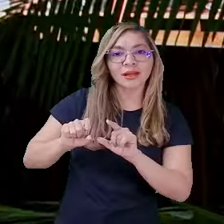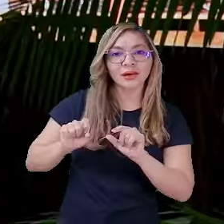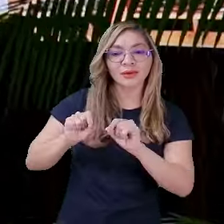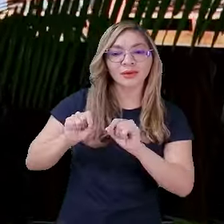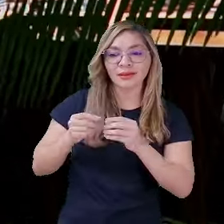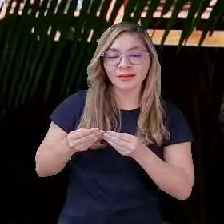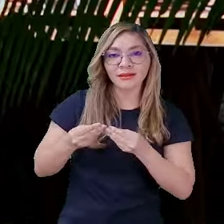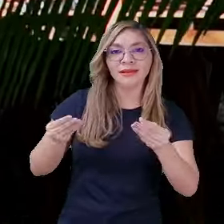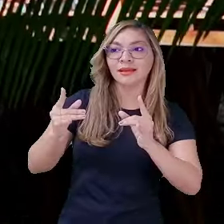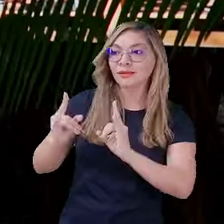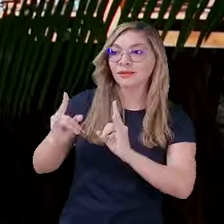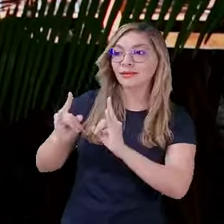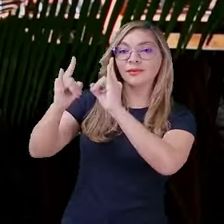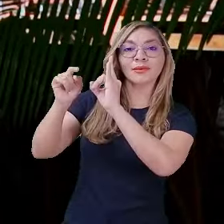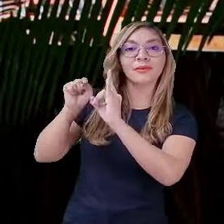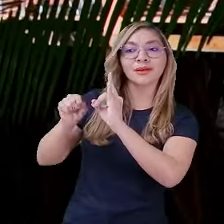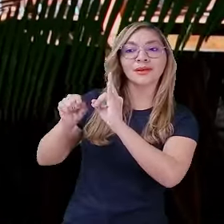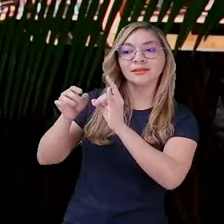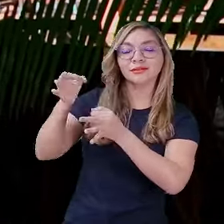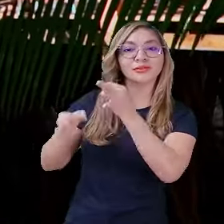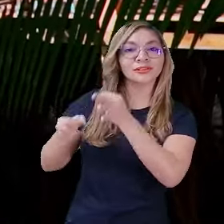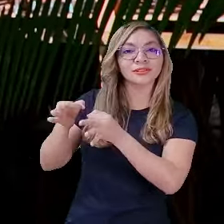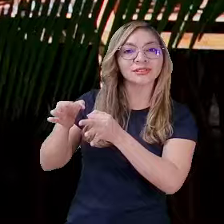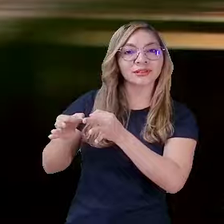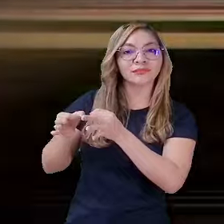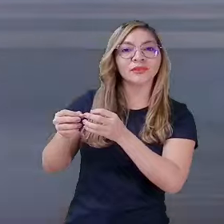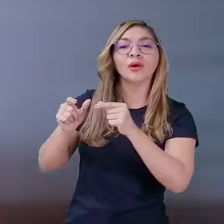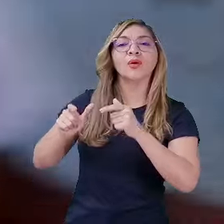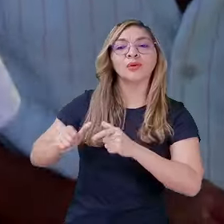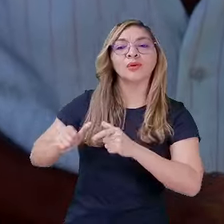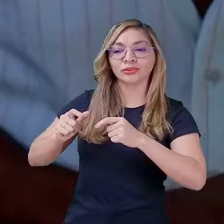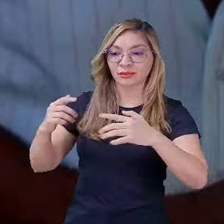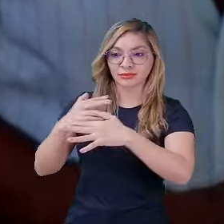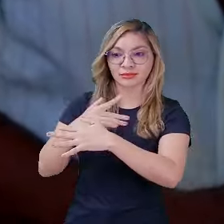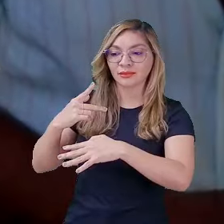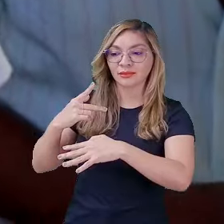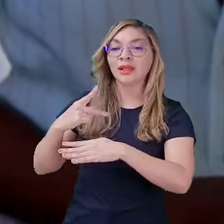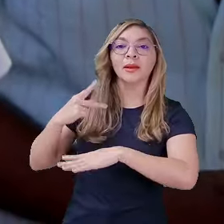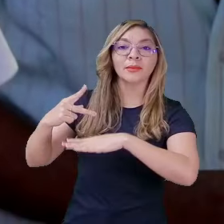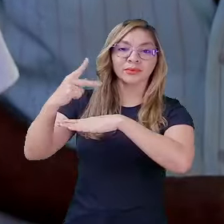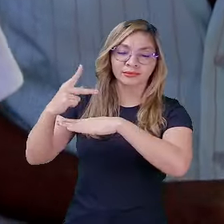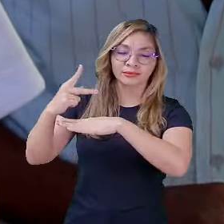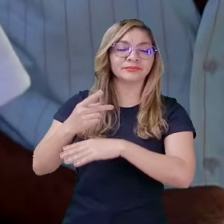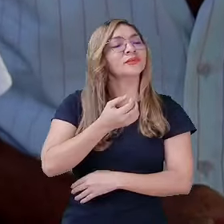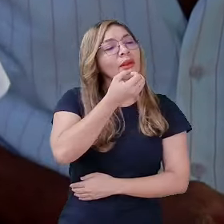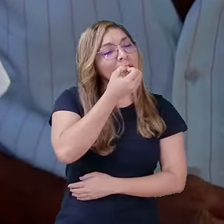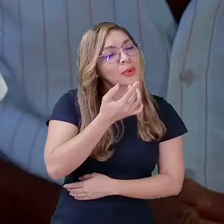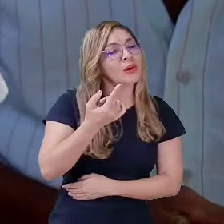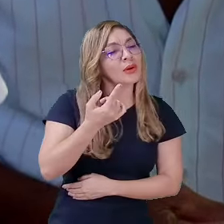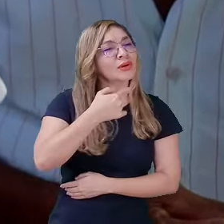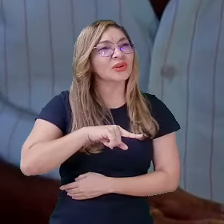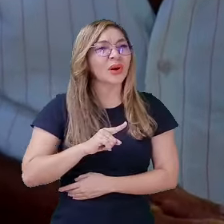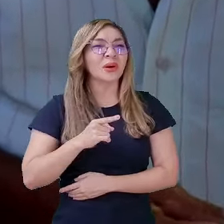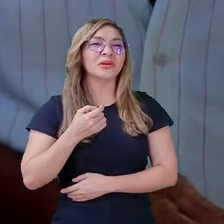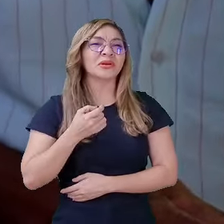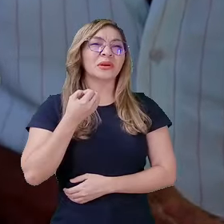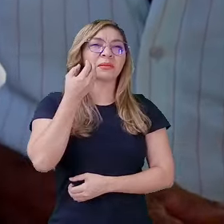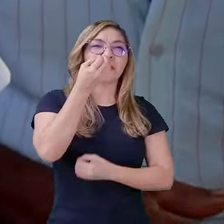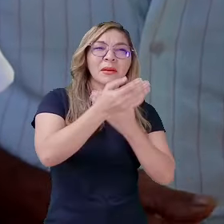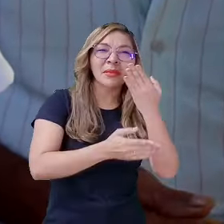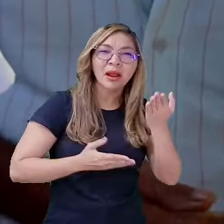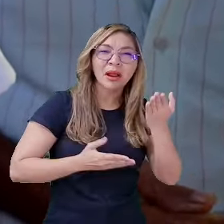do prédio avançado da Justiça que funciona aqui na Vila Progresso. Foi muito bom, porque para a gente estar viajando, né, para Macapá, a gente